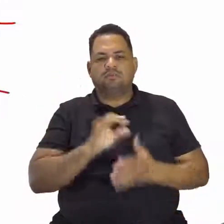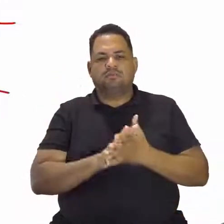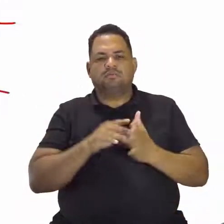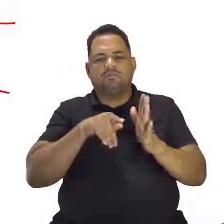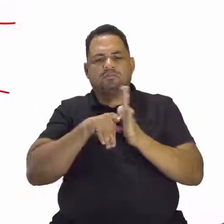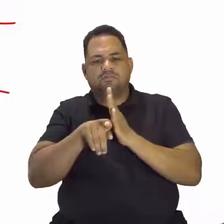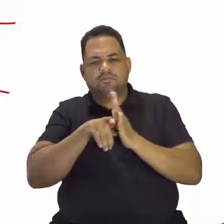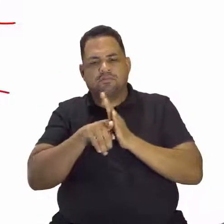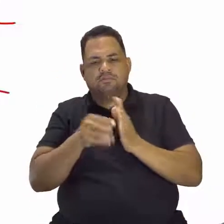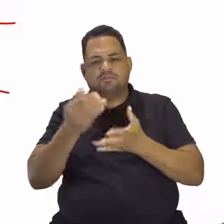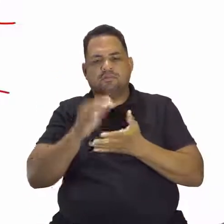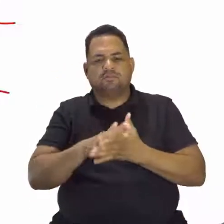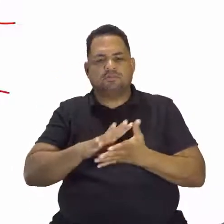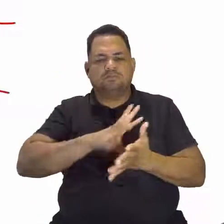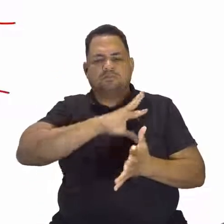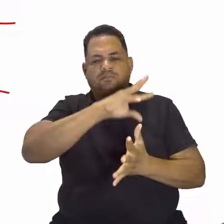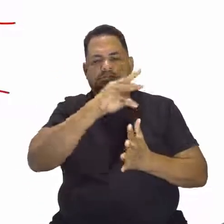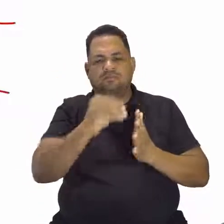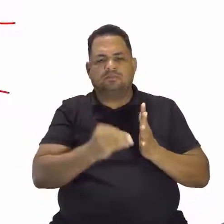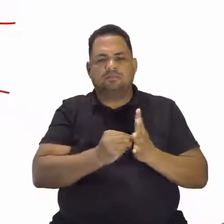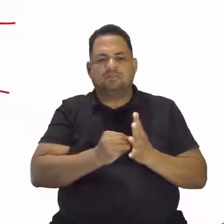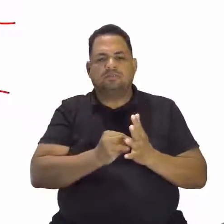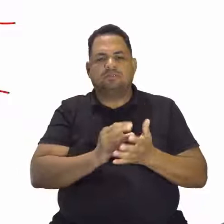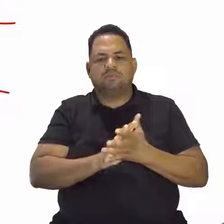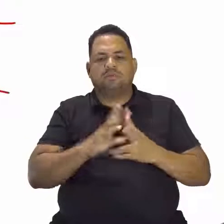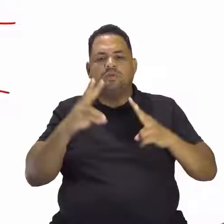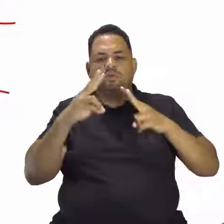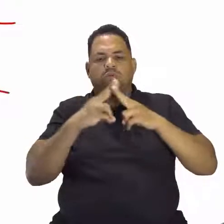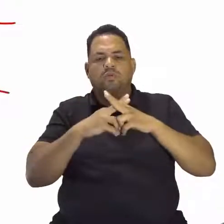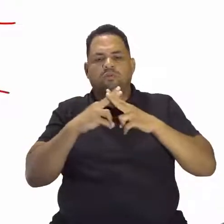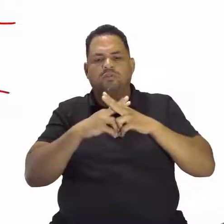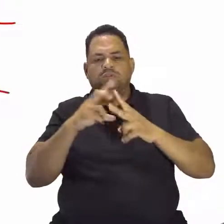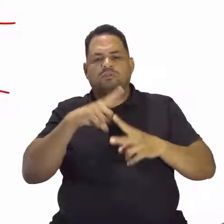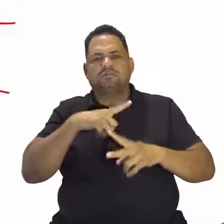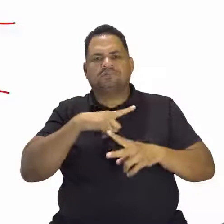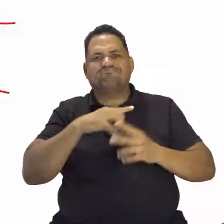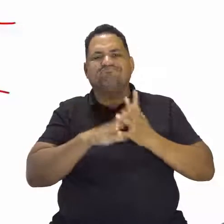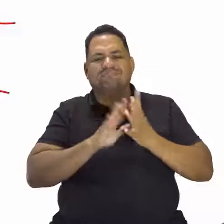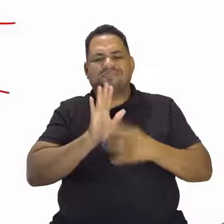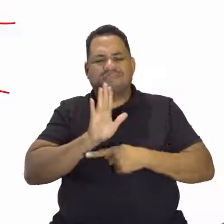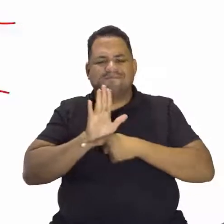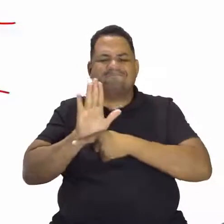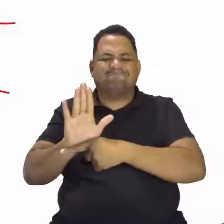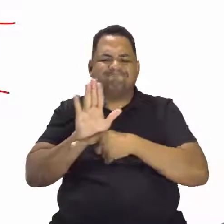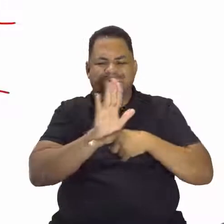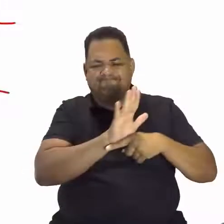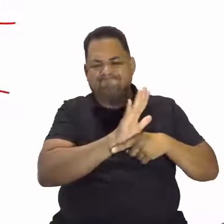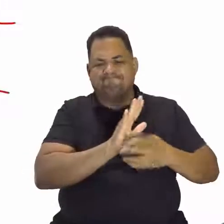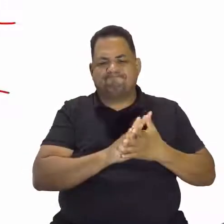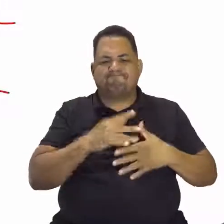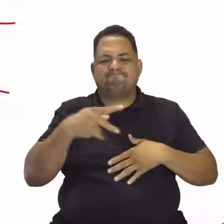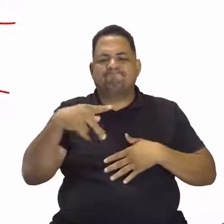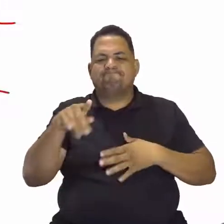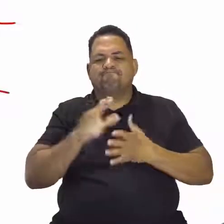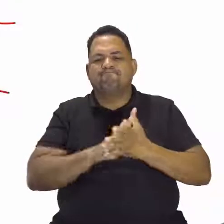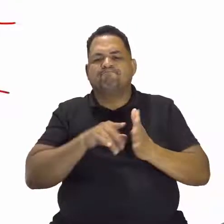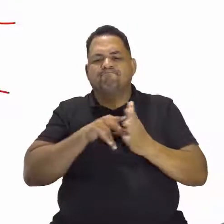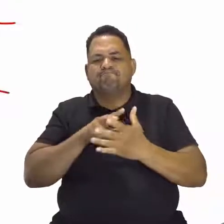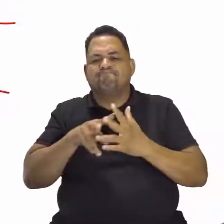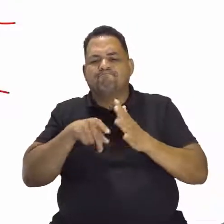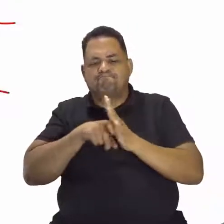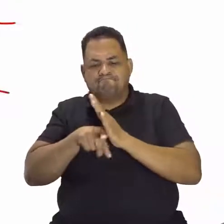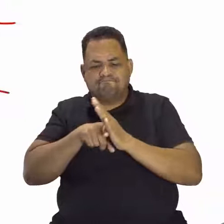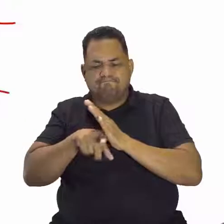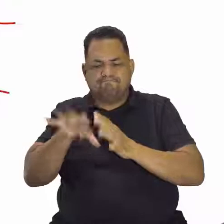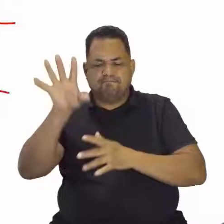Nós aqui, a Universidade Federal tem contribuído muito para esses estudos sobre essa